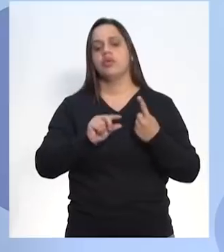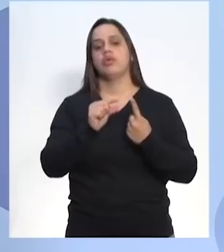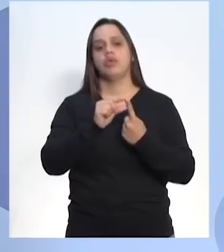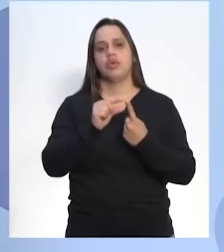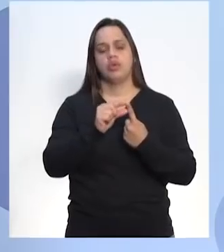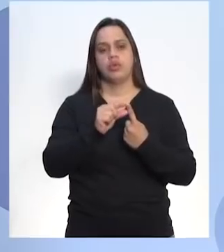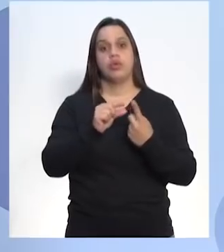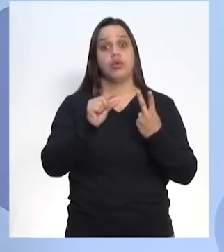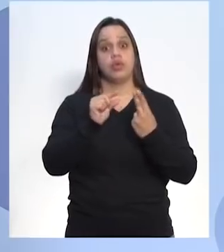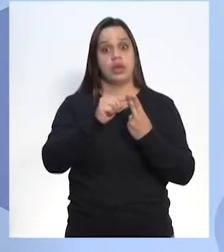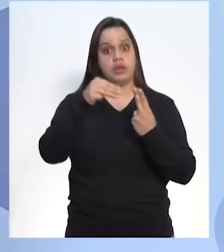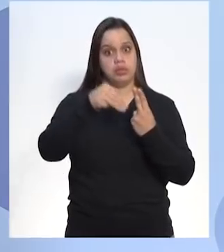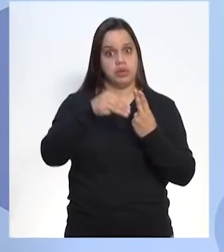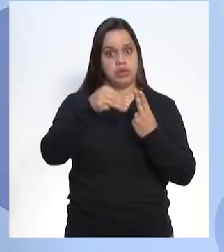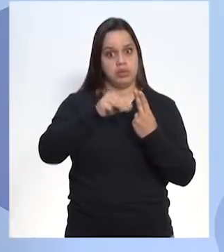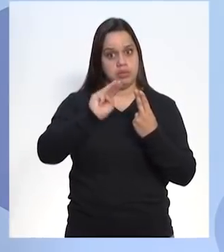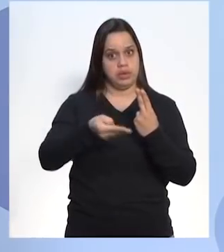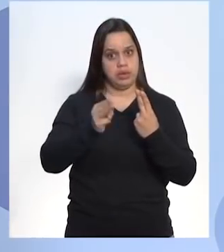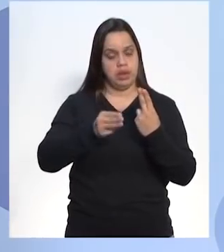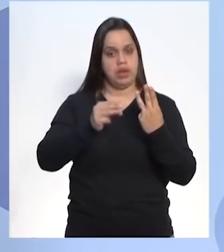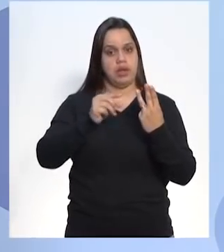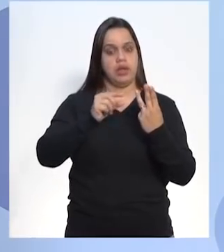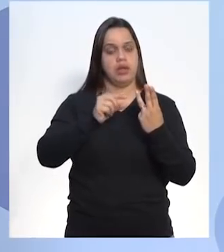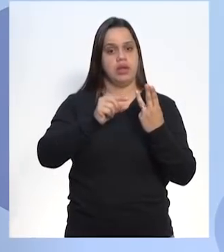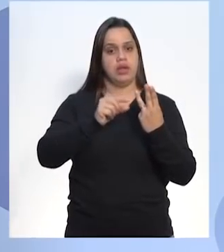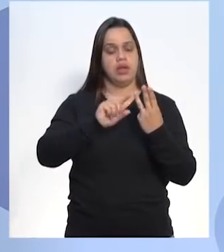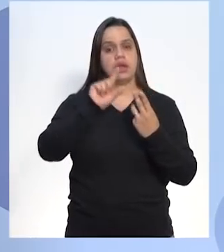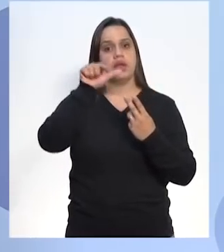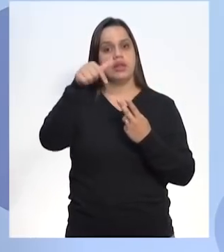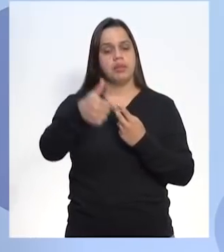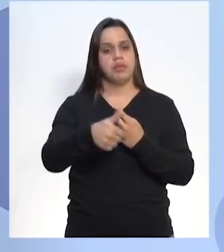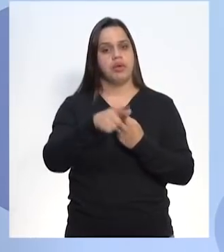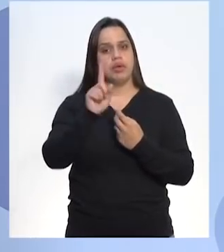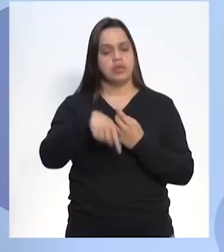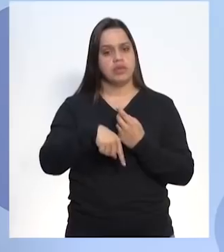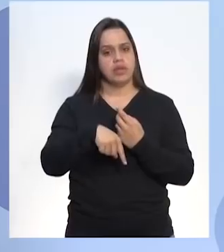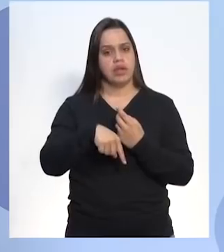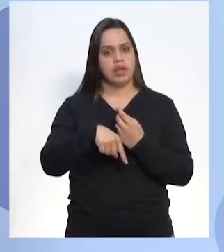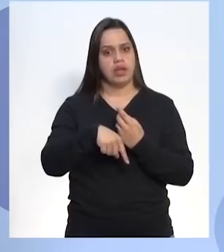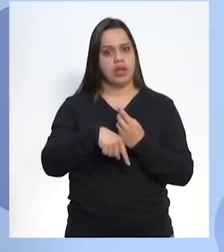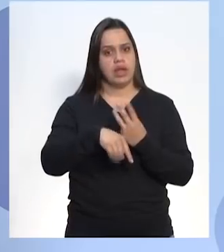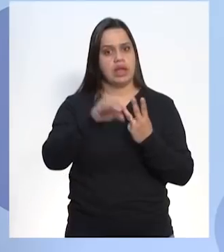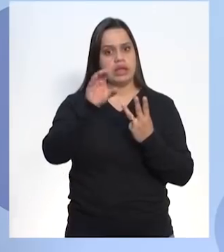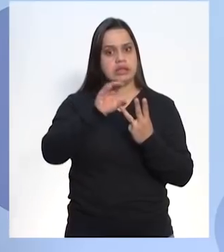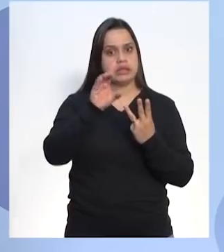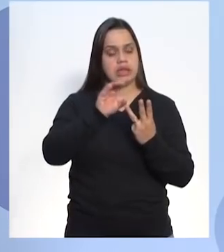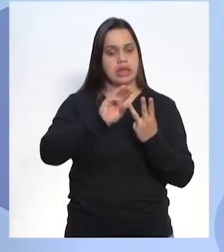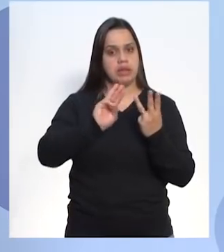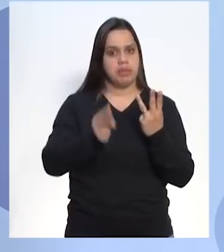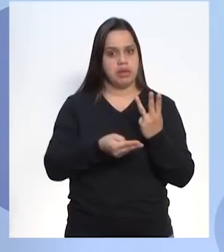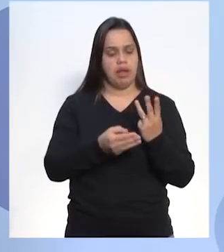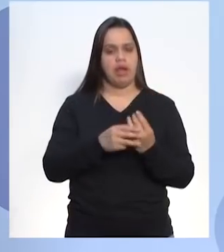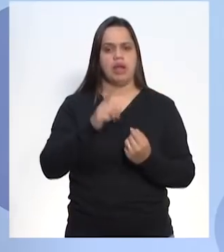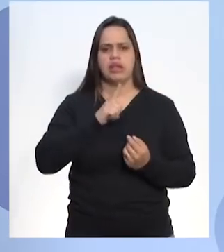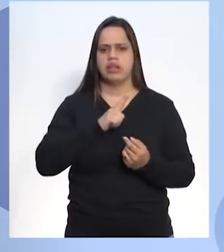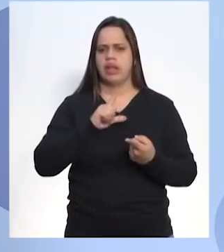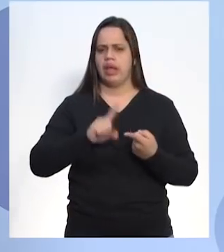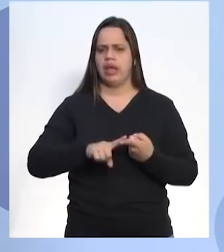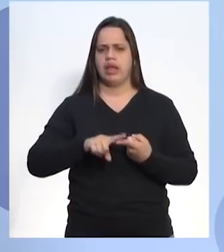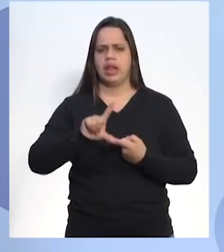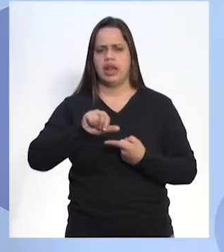unidade de milhar, centena de milhar. E a gente tem a Linara,